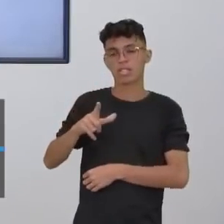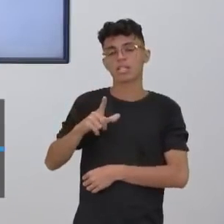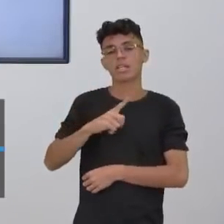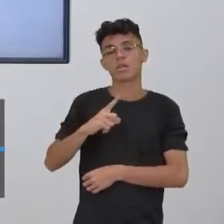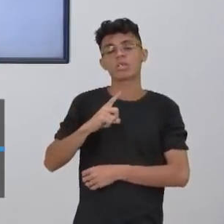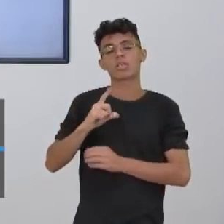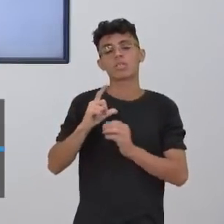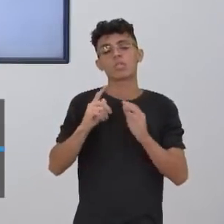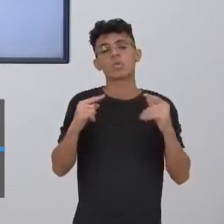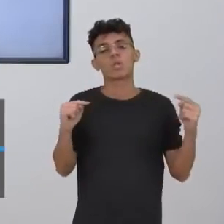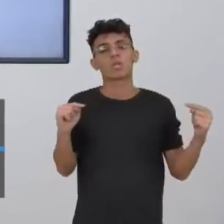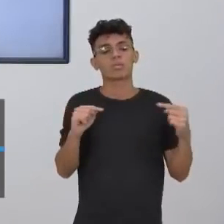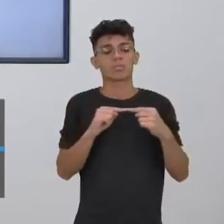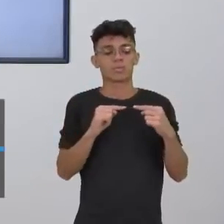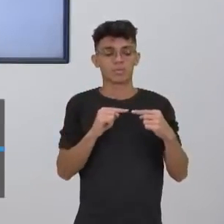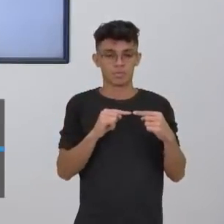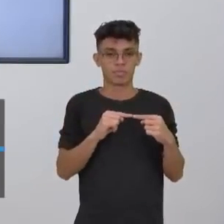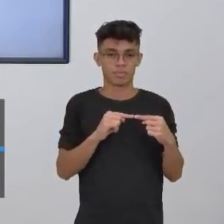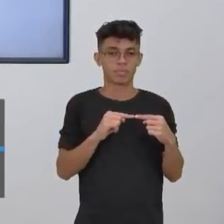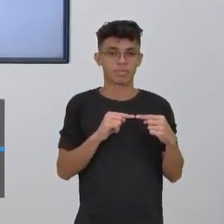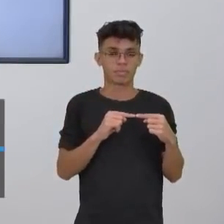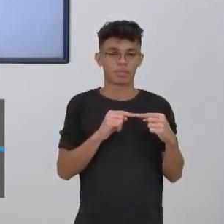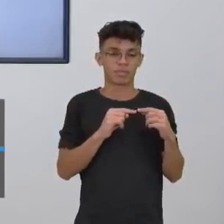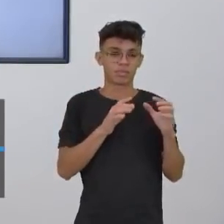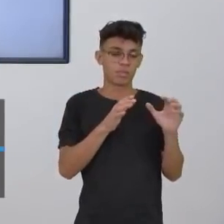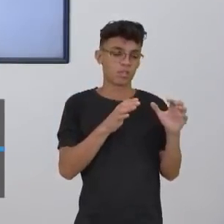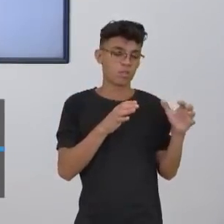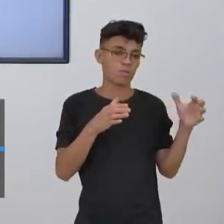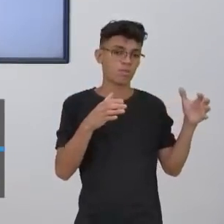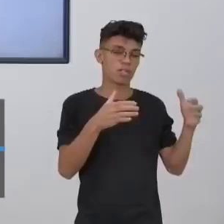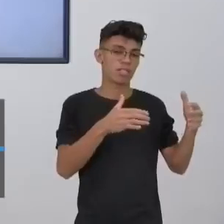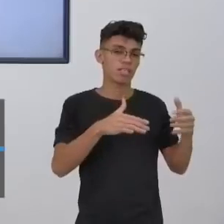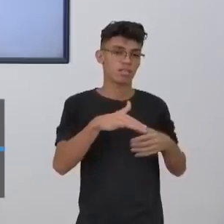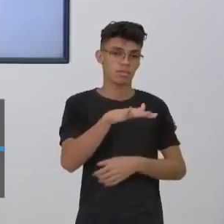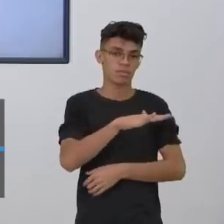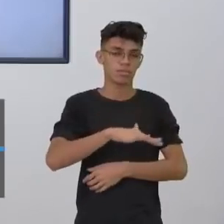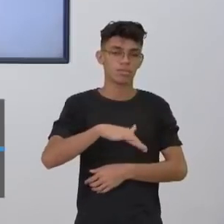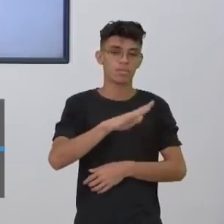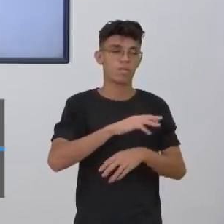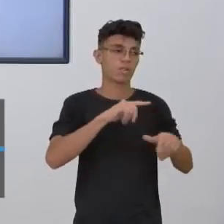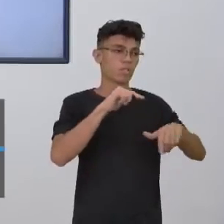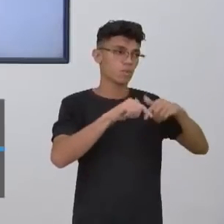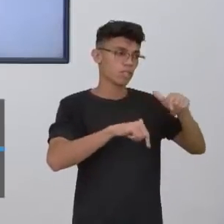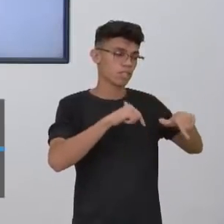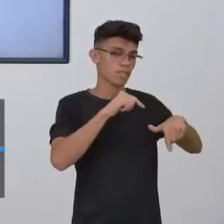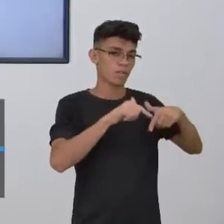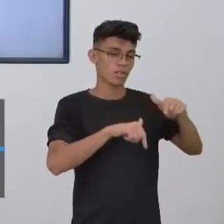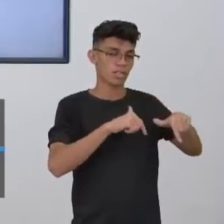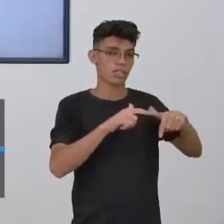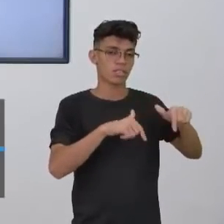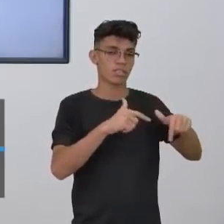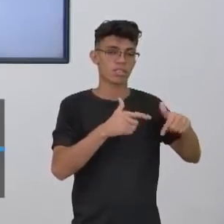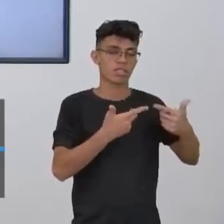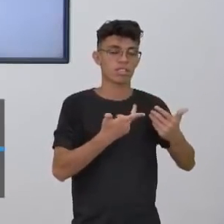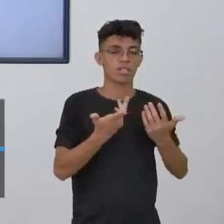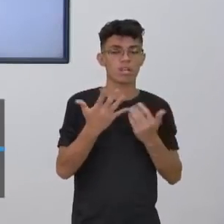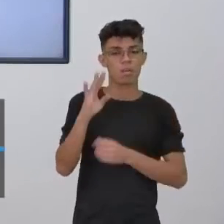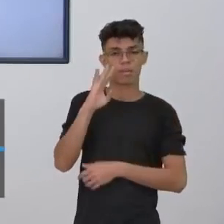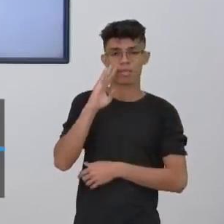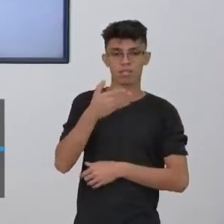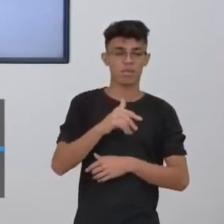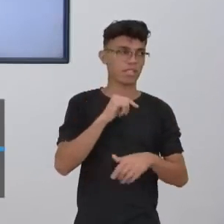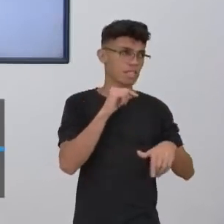de encontro a reivindicações de grupos, né, operários, trabalhadores, principalmente os